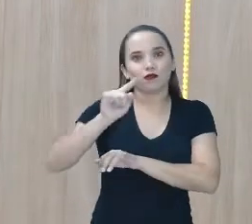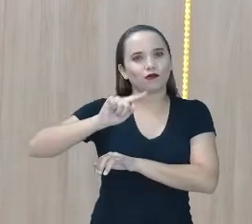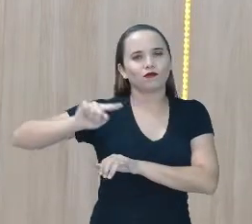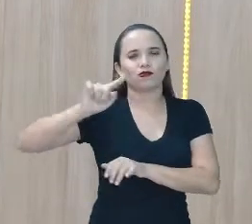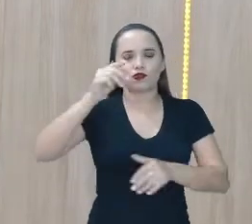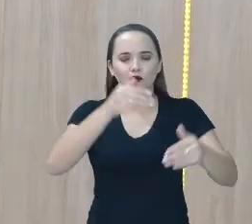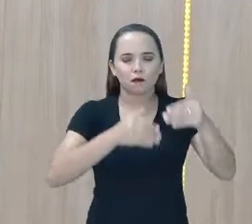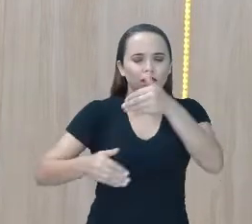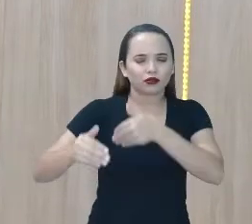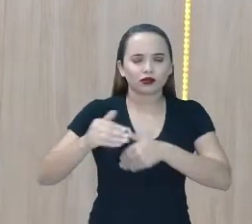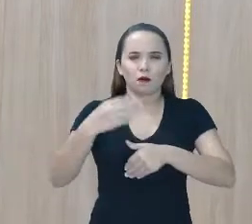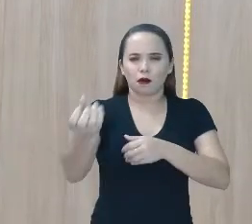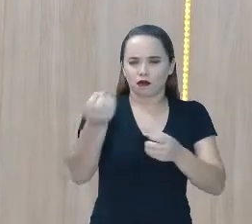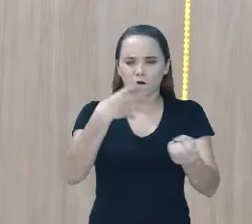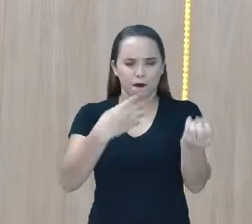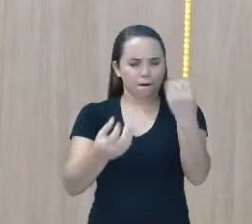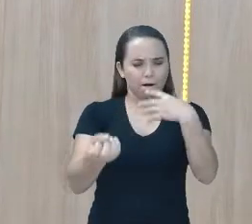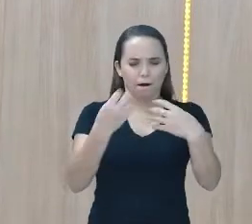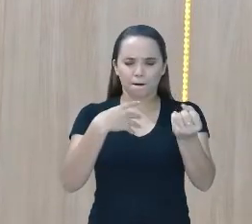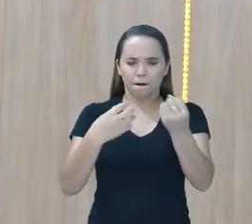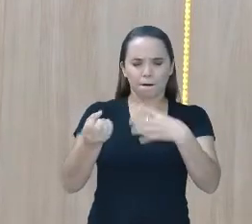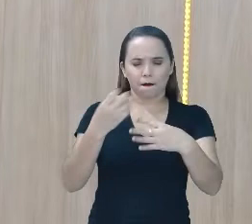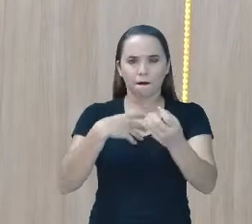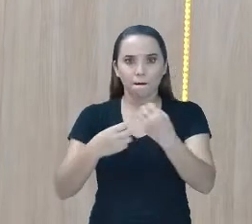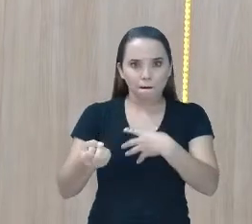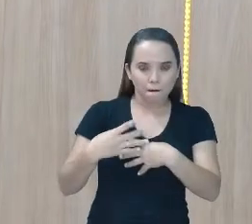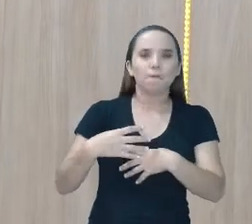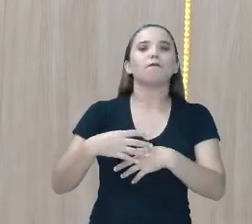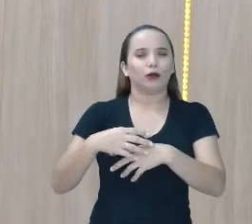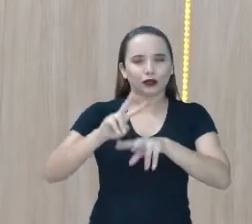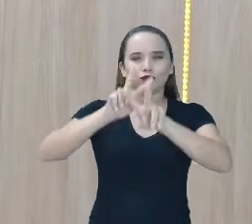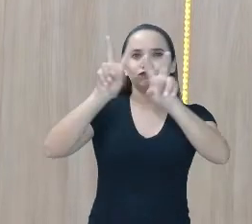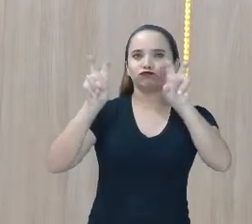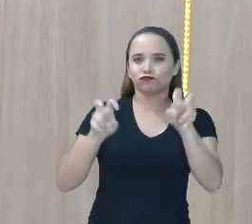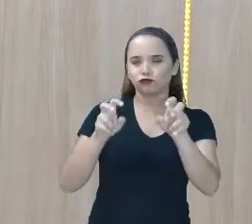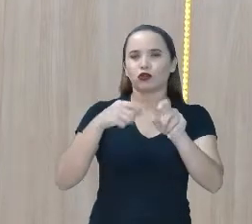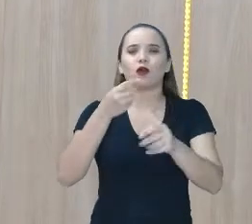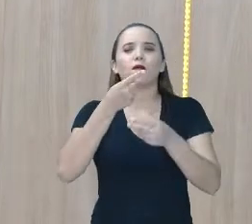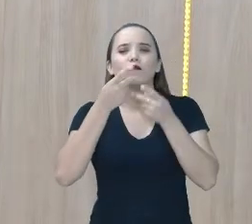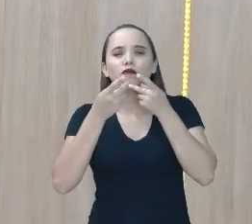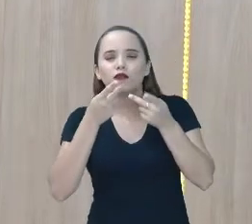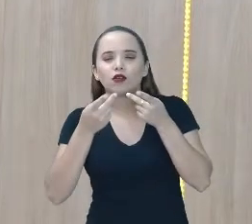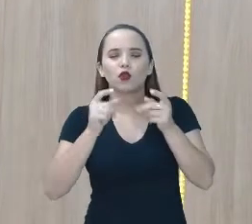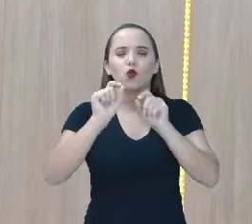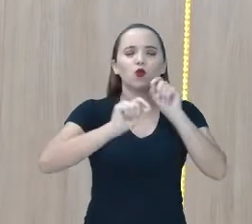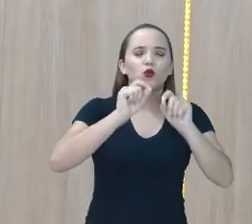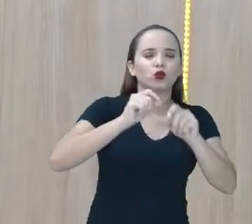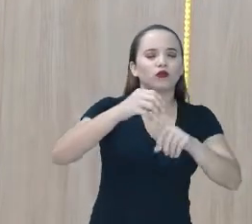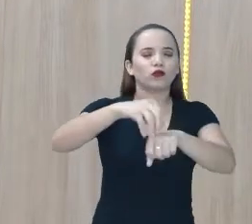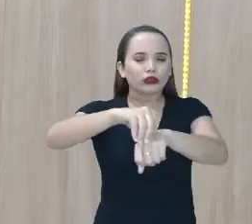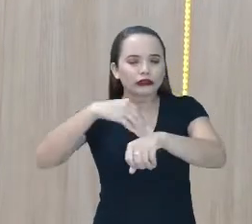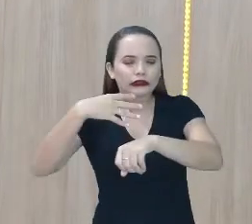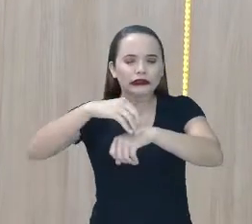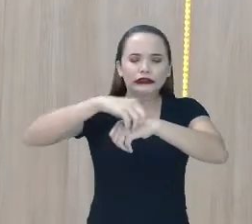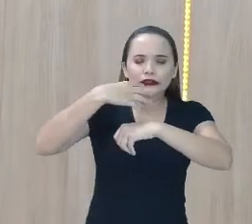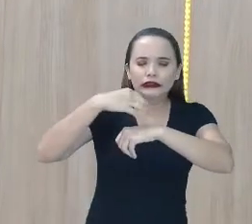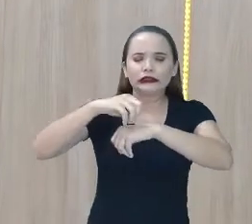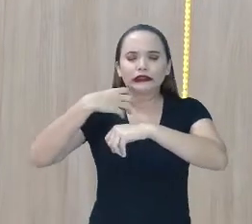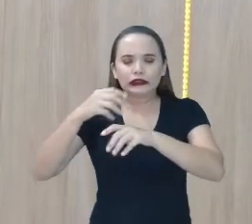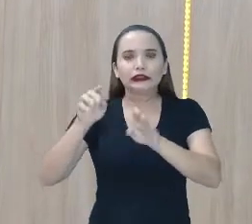vocês aqui, enviando as temáticas, dizendo para a gente o que é que vocês querem que a gente traga de informação, para que a gente possa